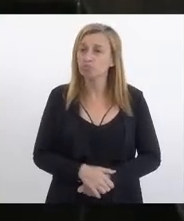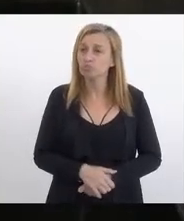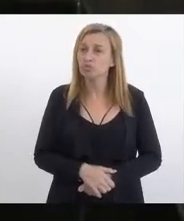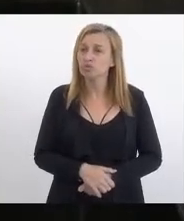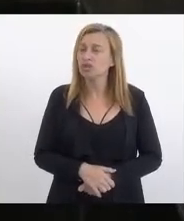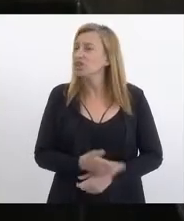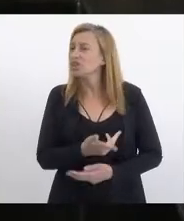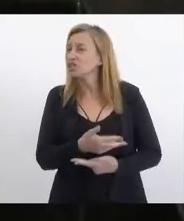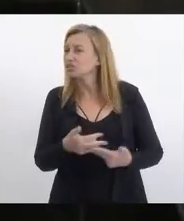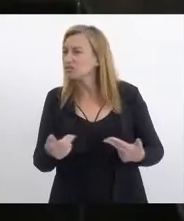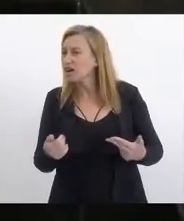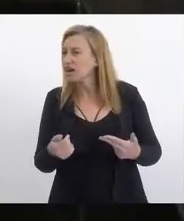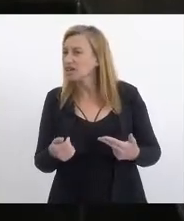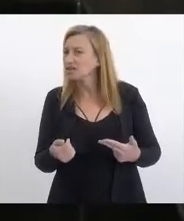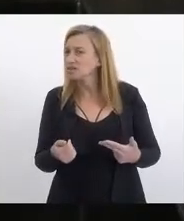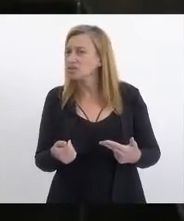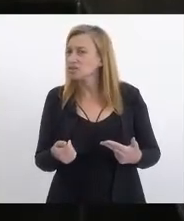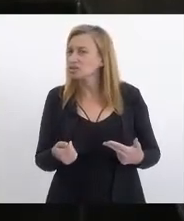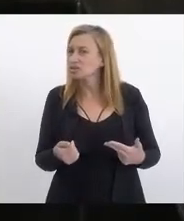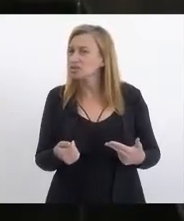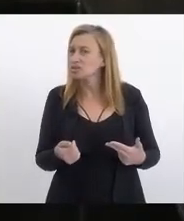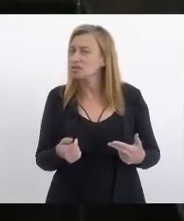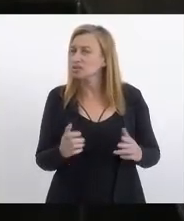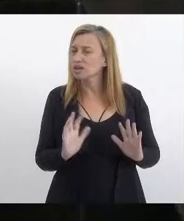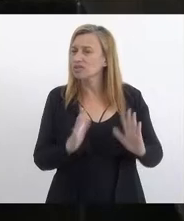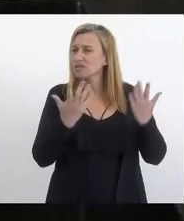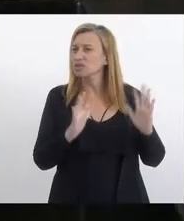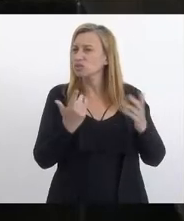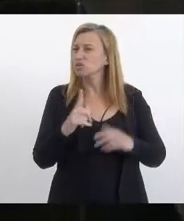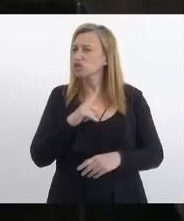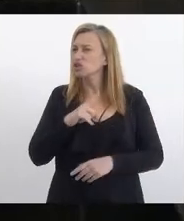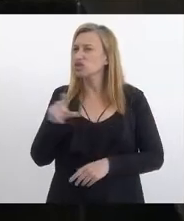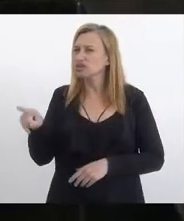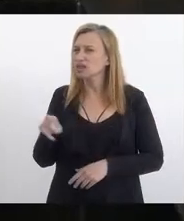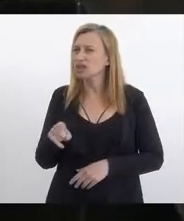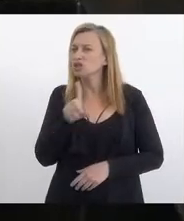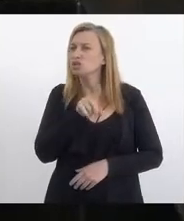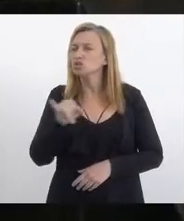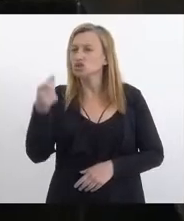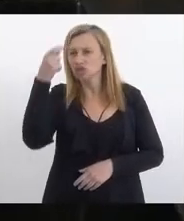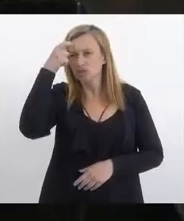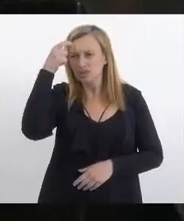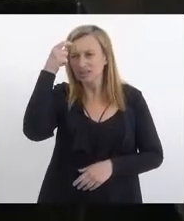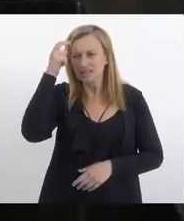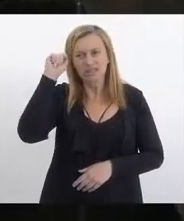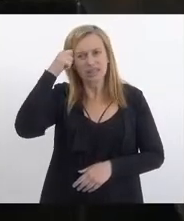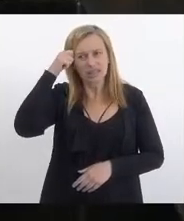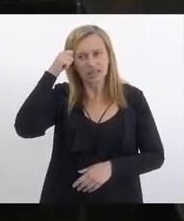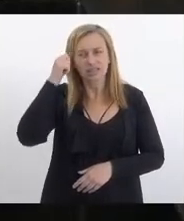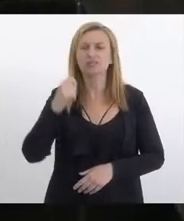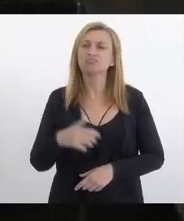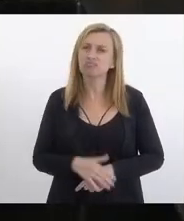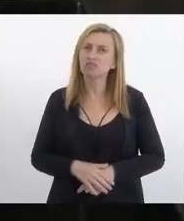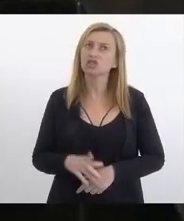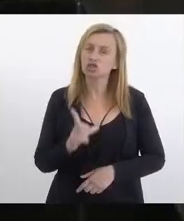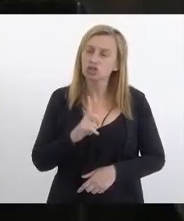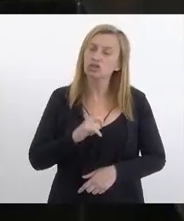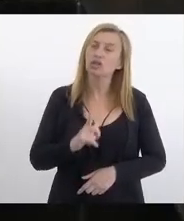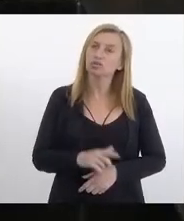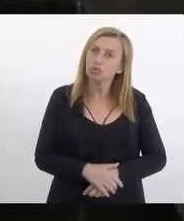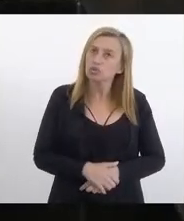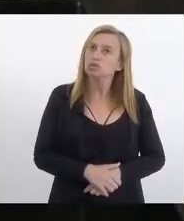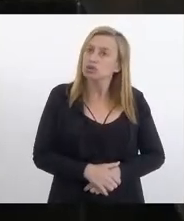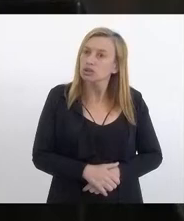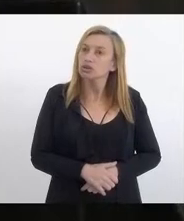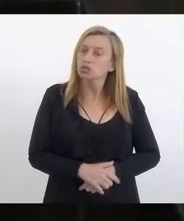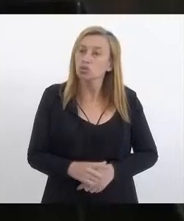participando de várias agendas alusivas ao Dia da Consciência Negra. Nós